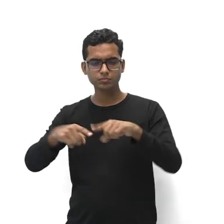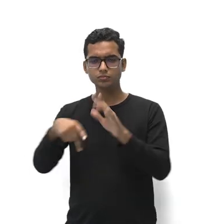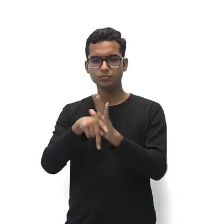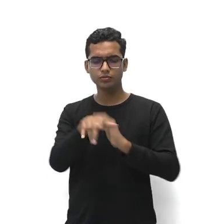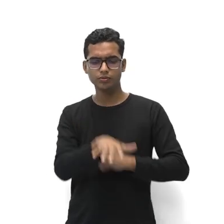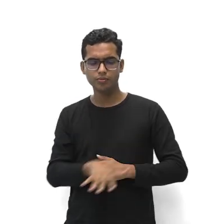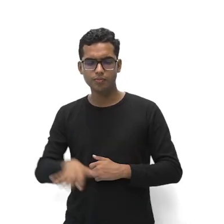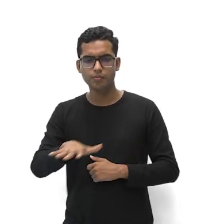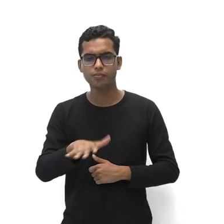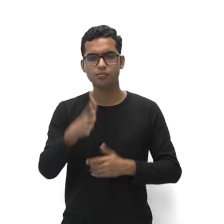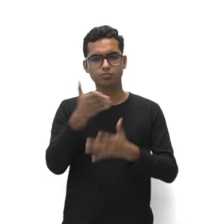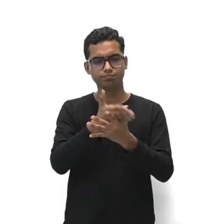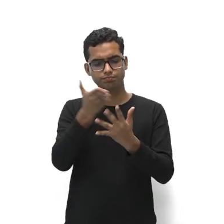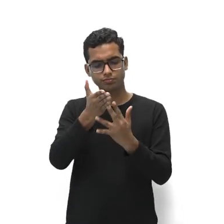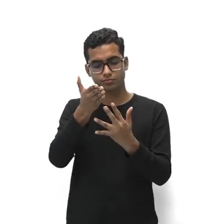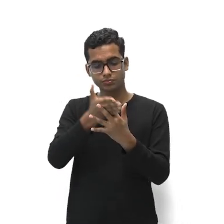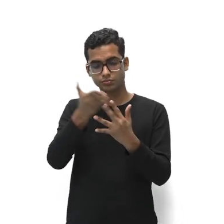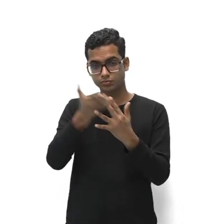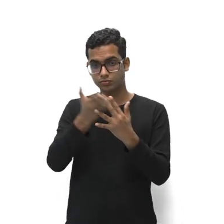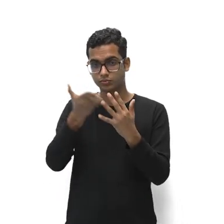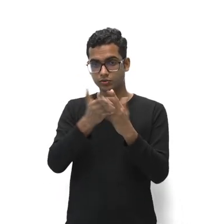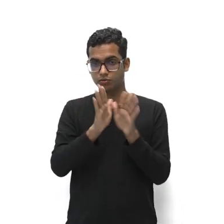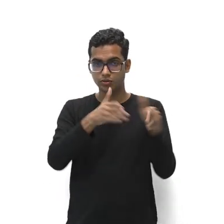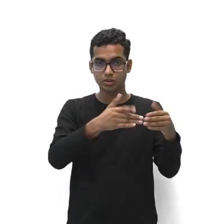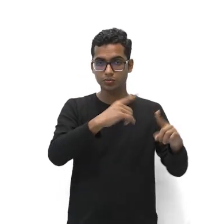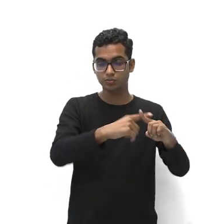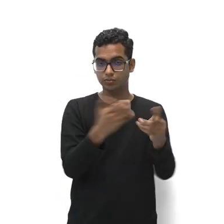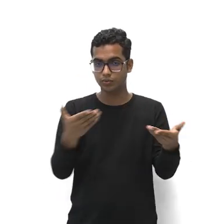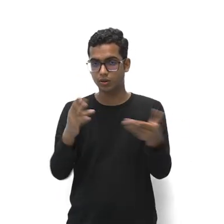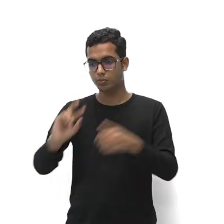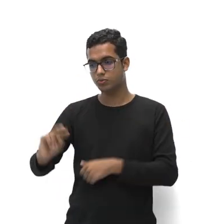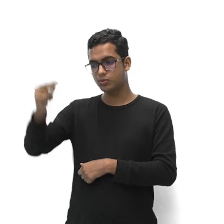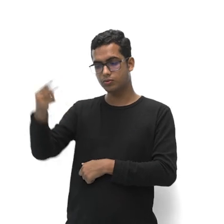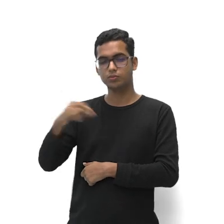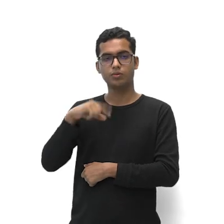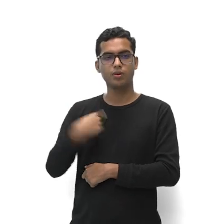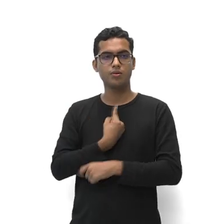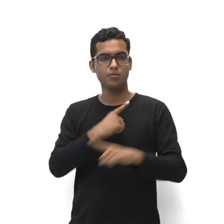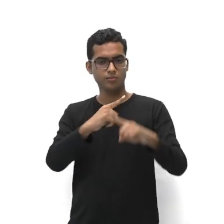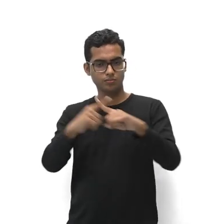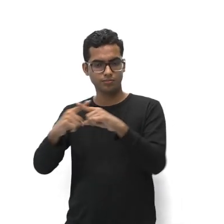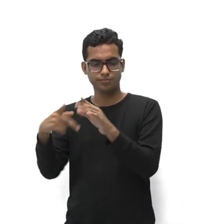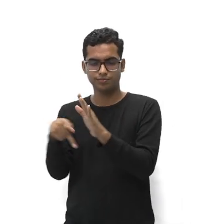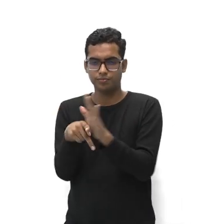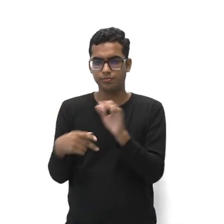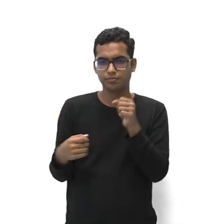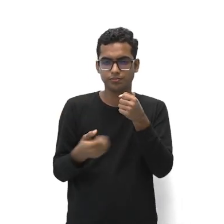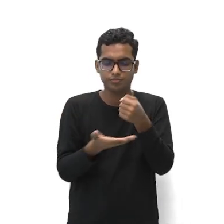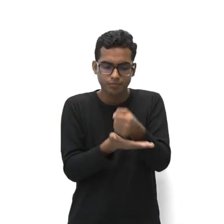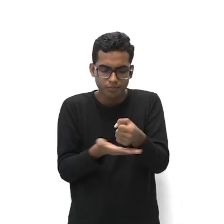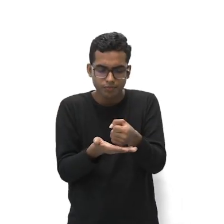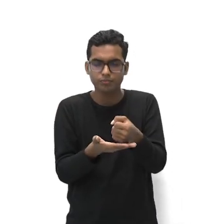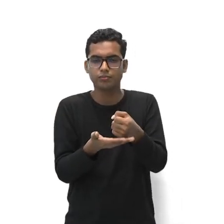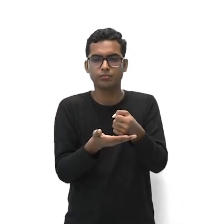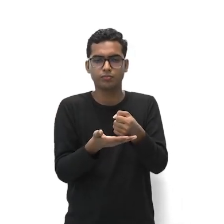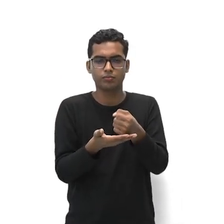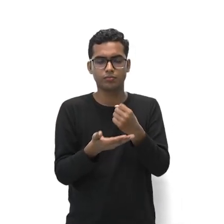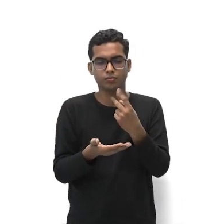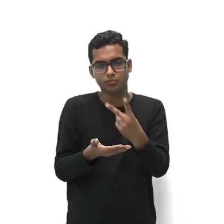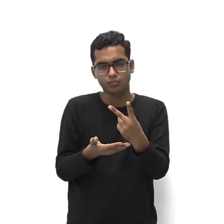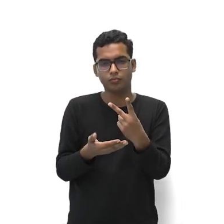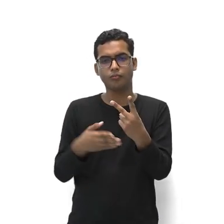é a operação de multiplicação. Na potenciação, nós multiplicamos a base por ela